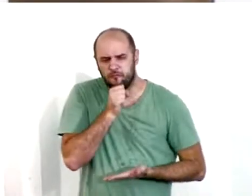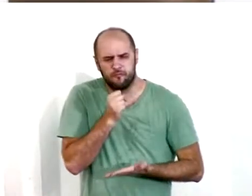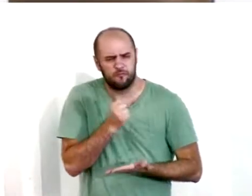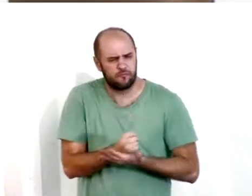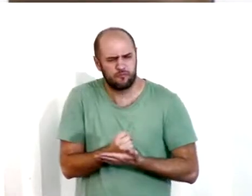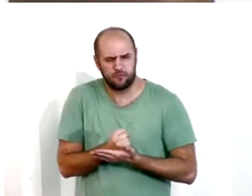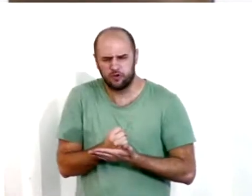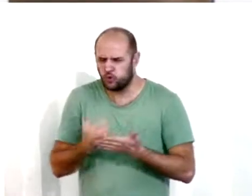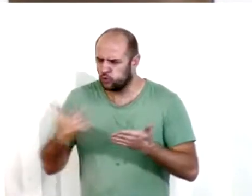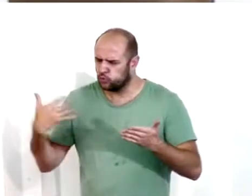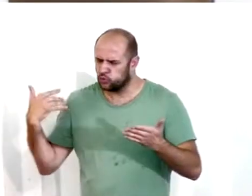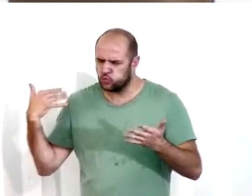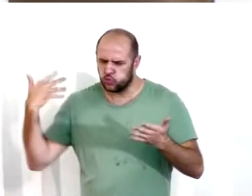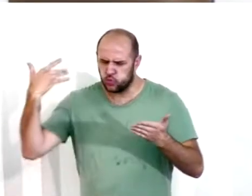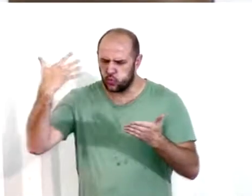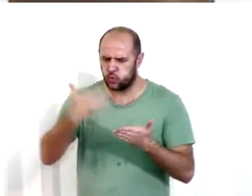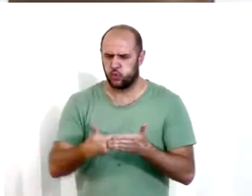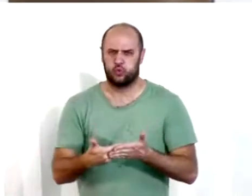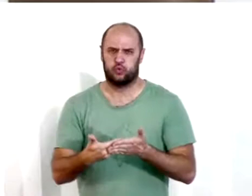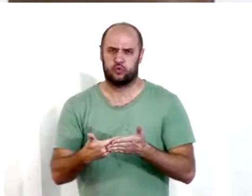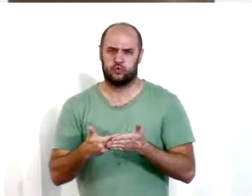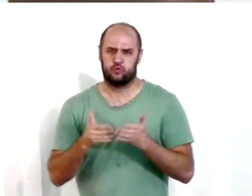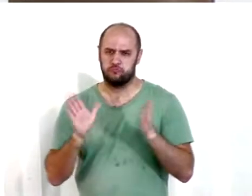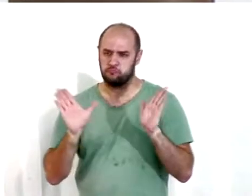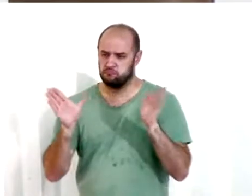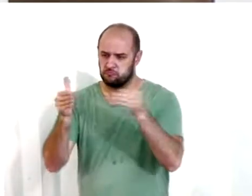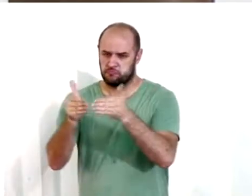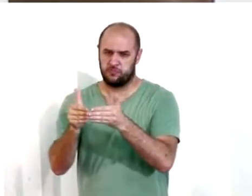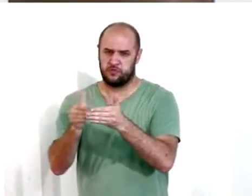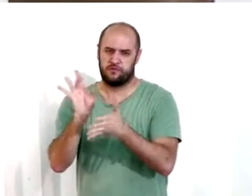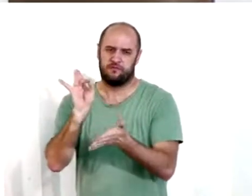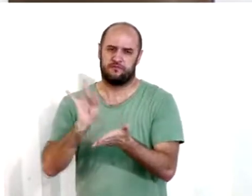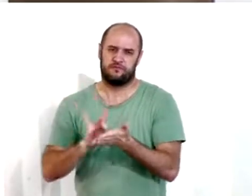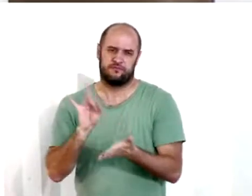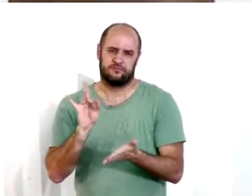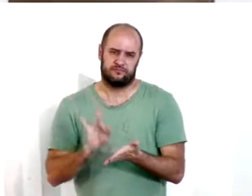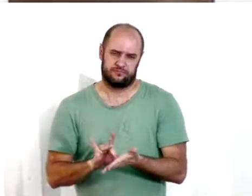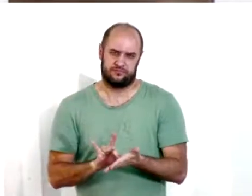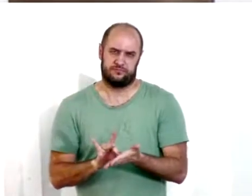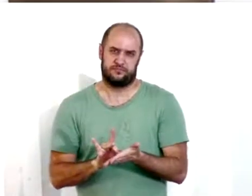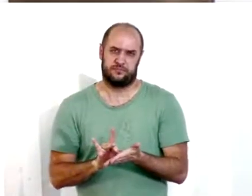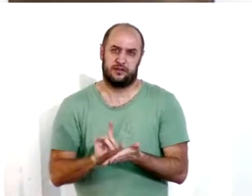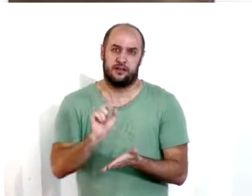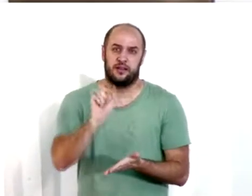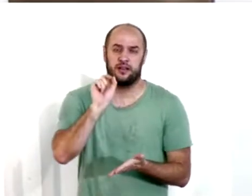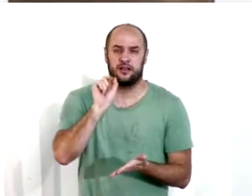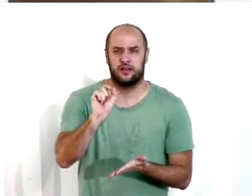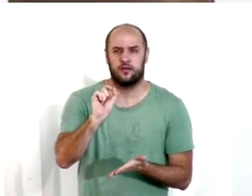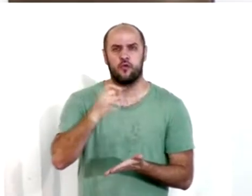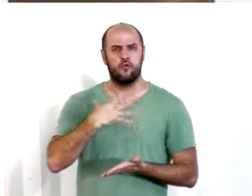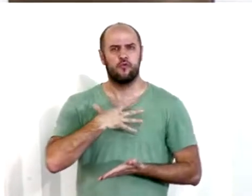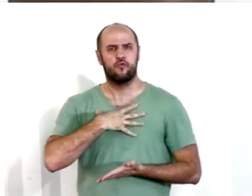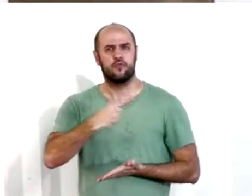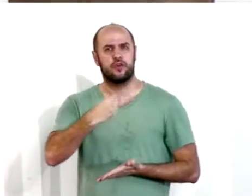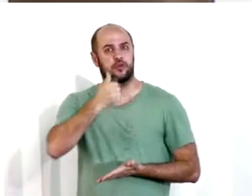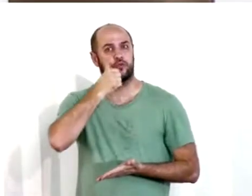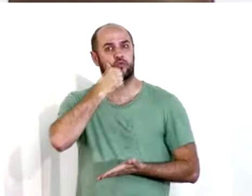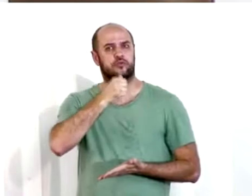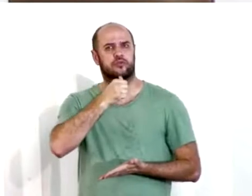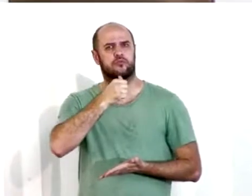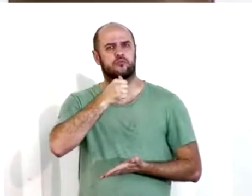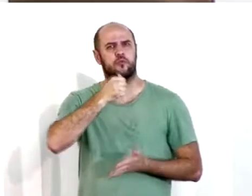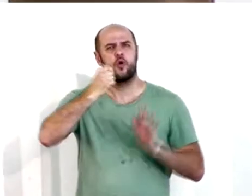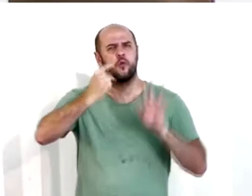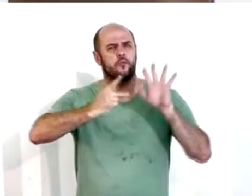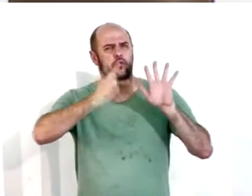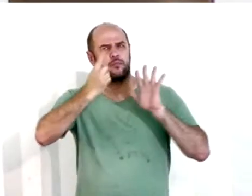Testamento aponta, após queda, para essa realidade que o descendente da mulher, o prometido